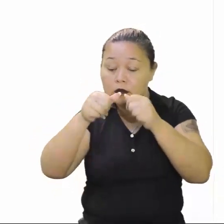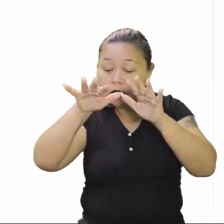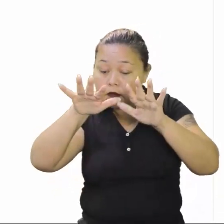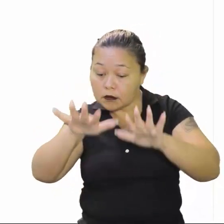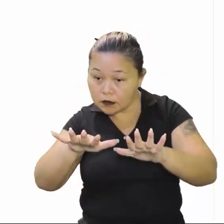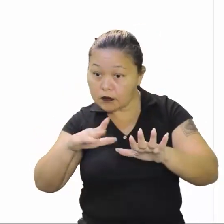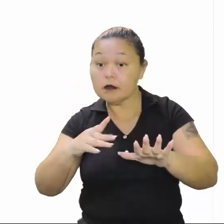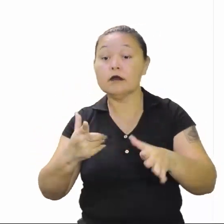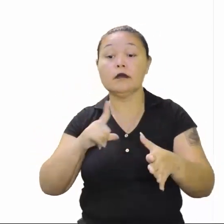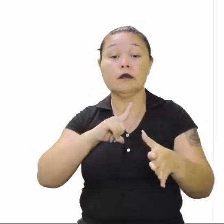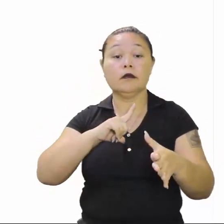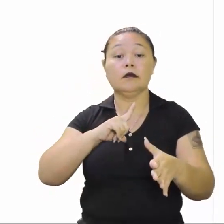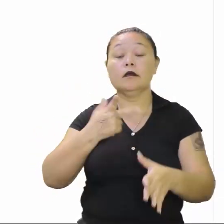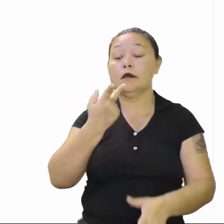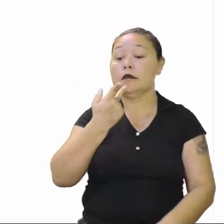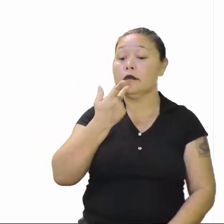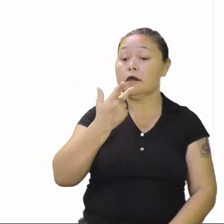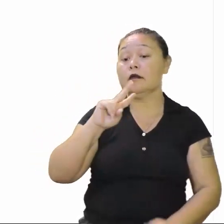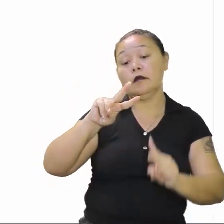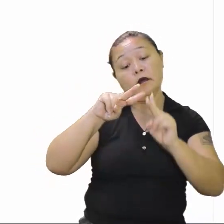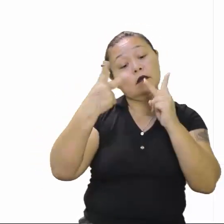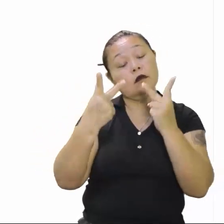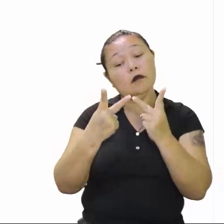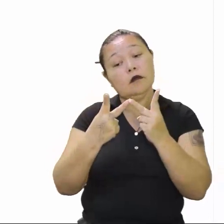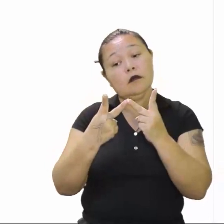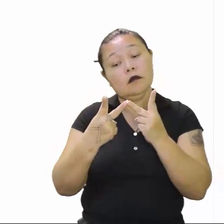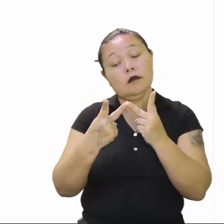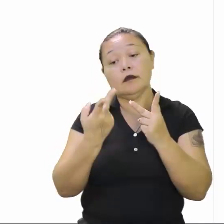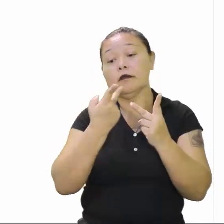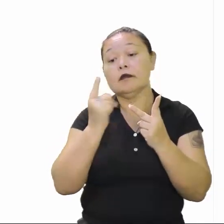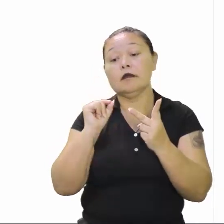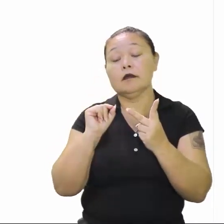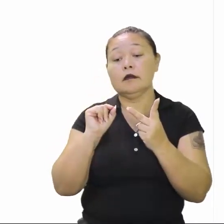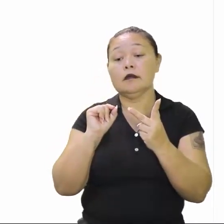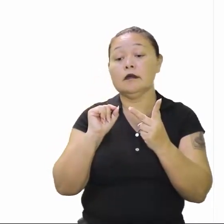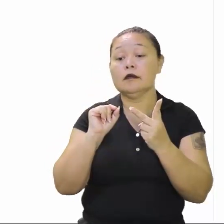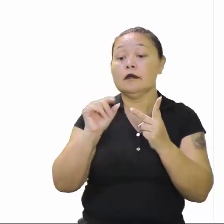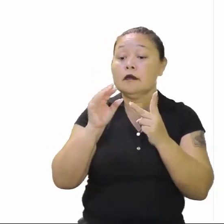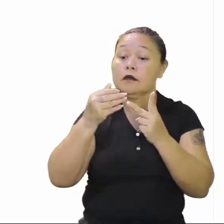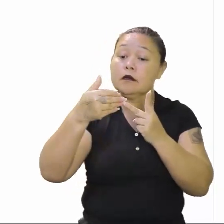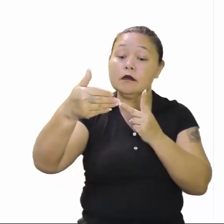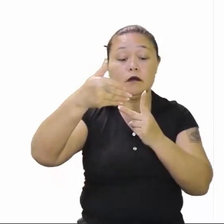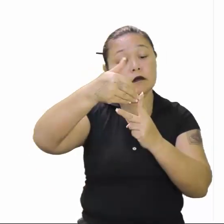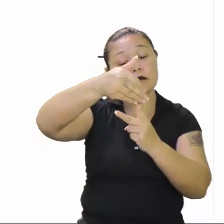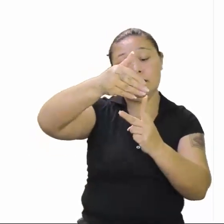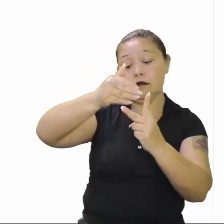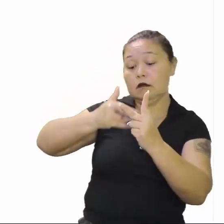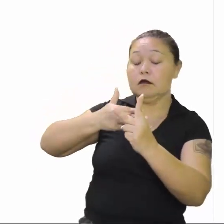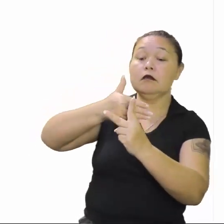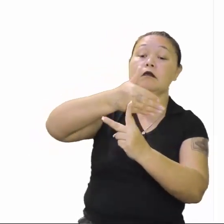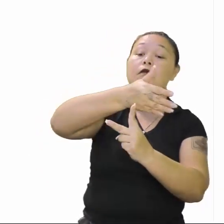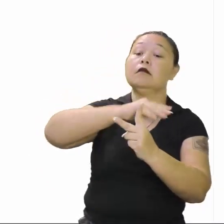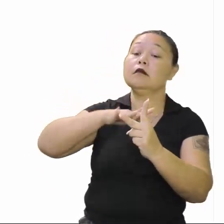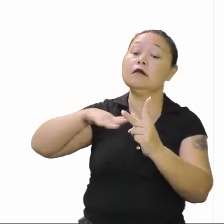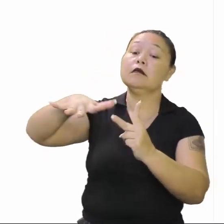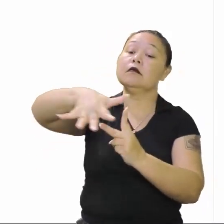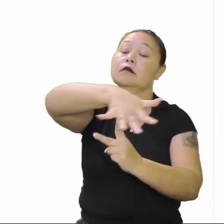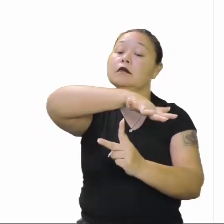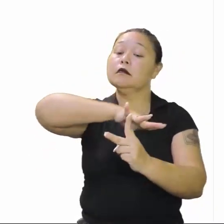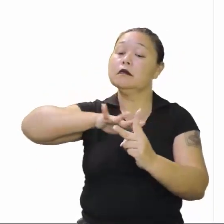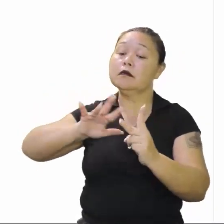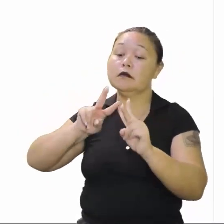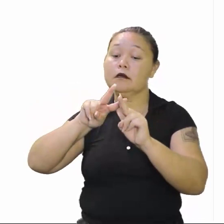dizer, quando se fala em volume, nós estamos falando numa extensão, tá certo? No espaço que a